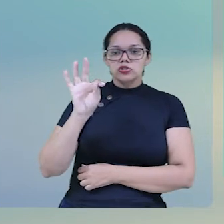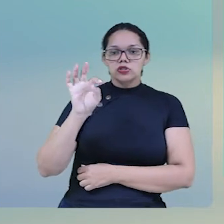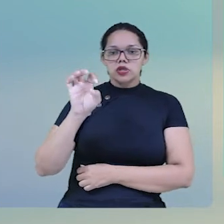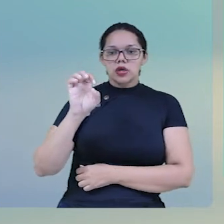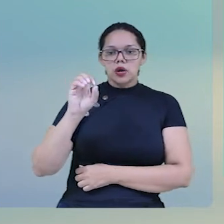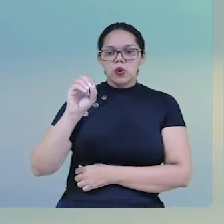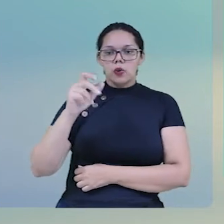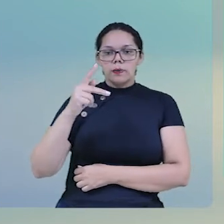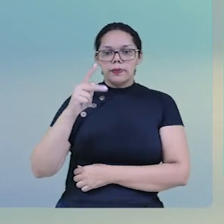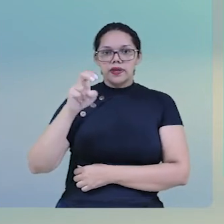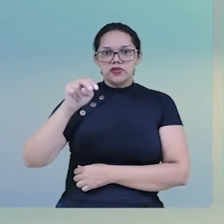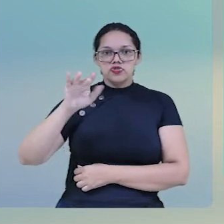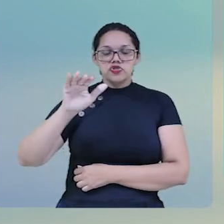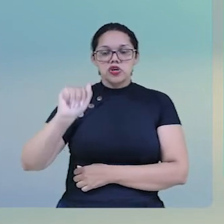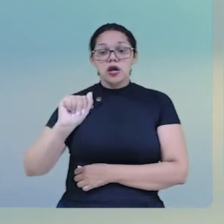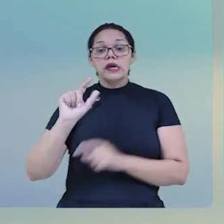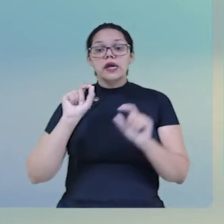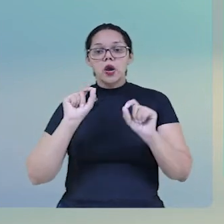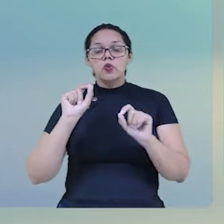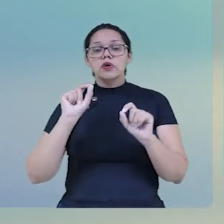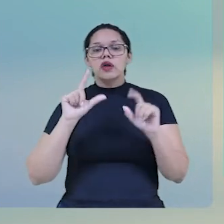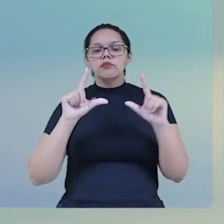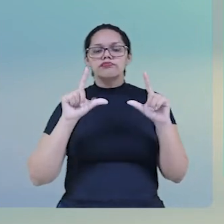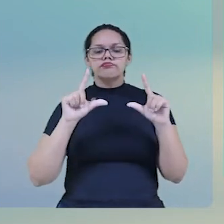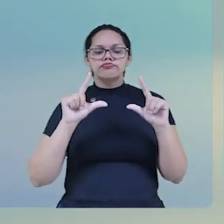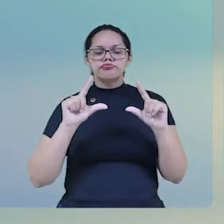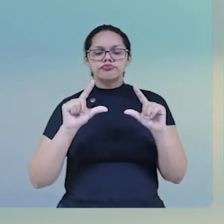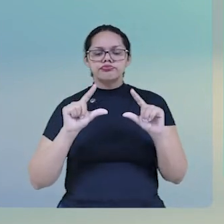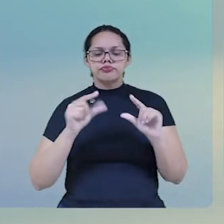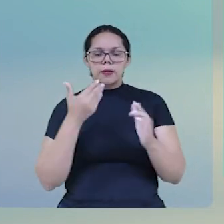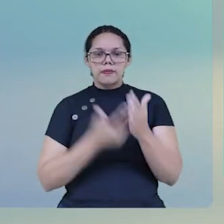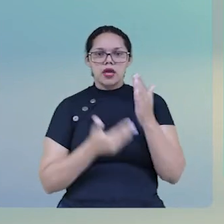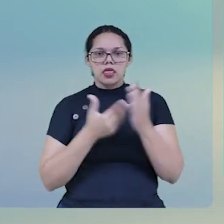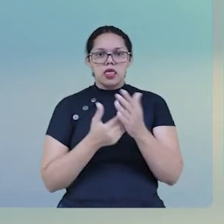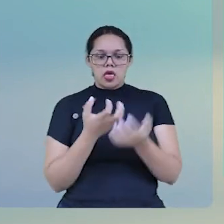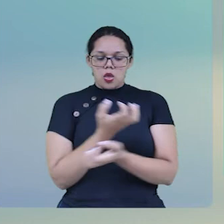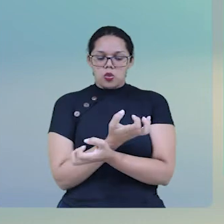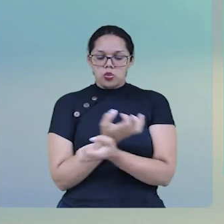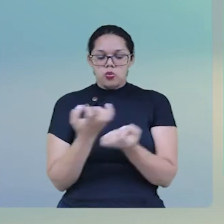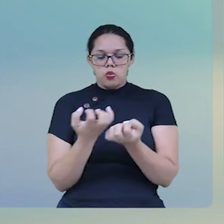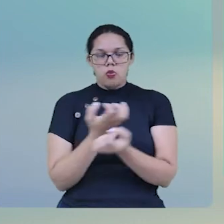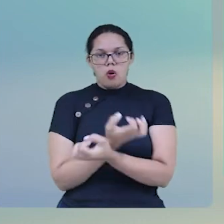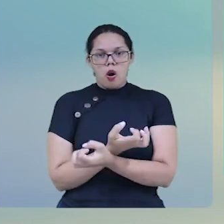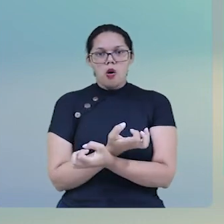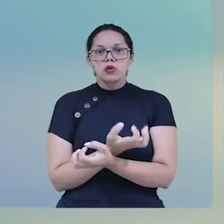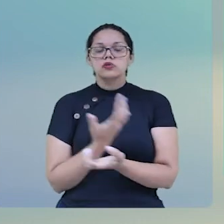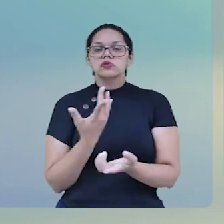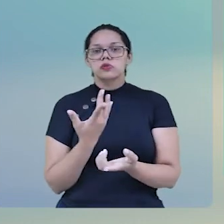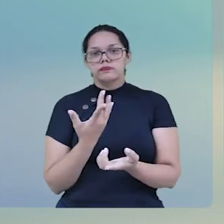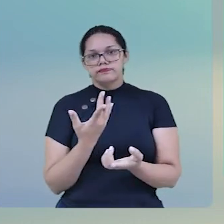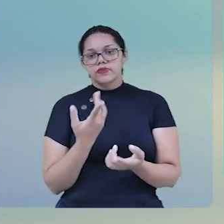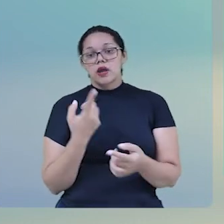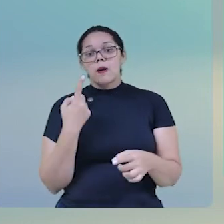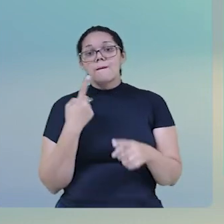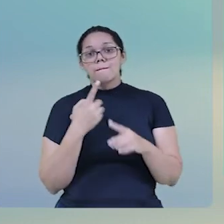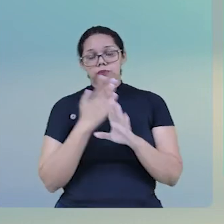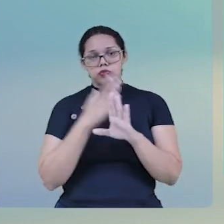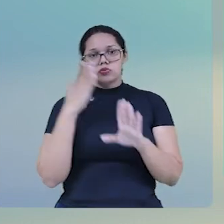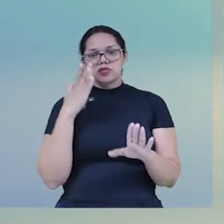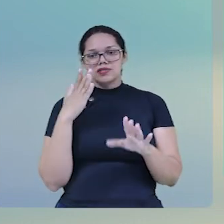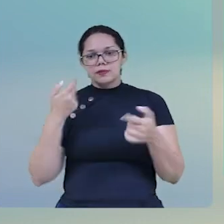massa óssea, vai comprometer a resistência dos ossos e aumentando o risco de fratura. Por isso que a sarcopenia